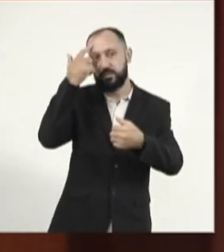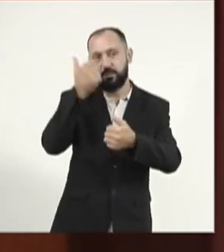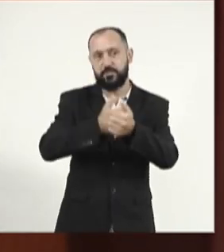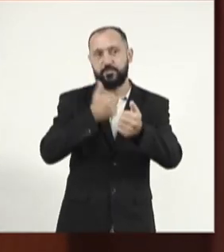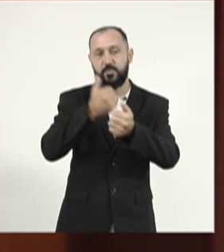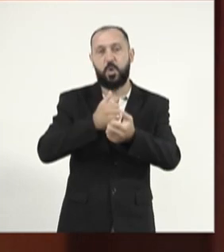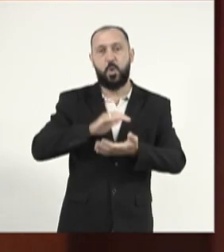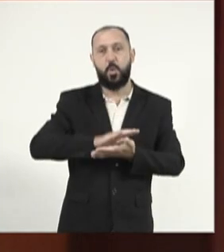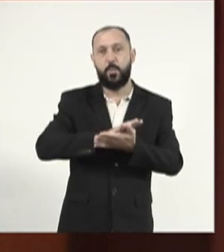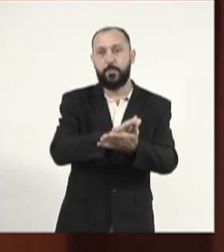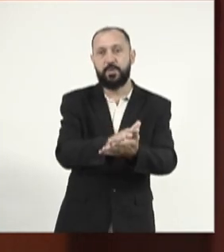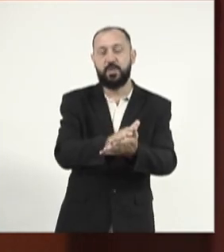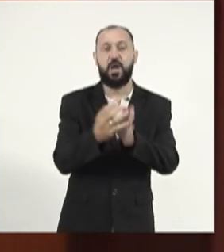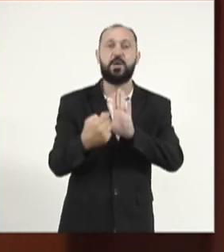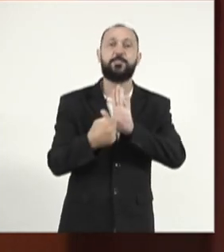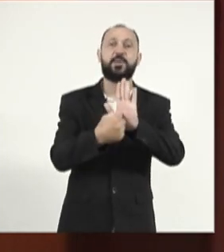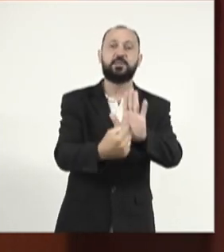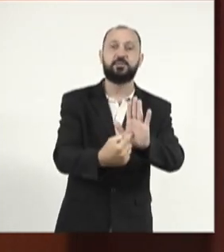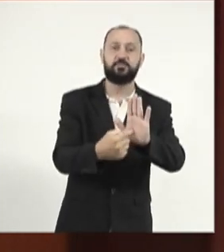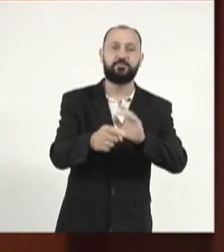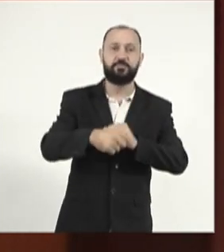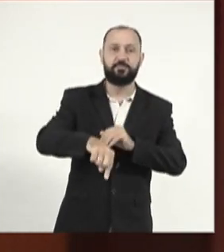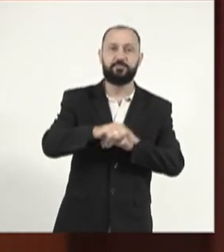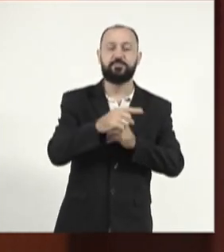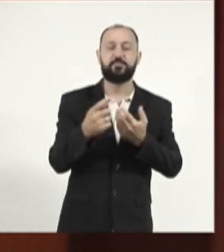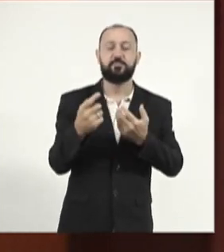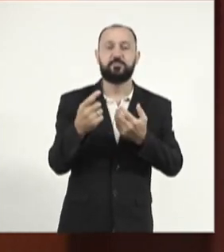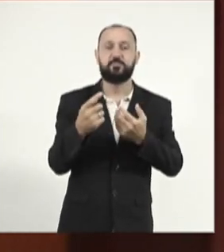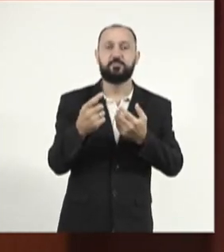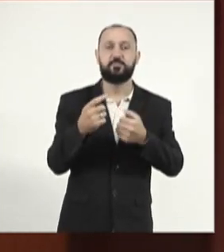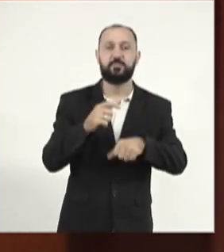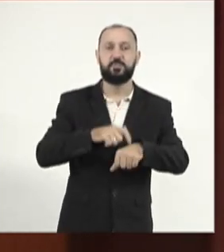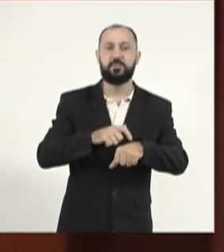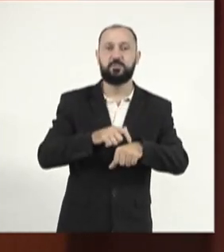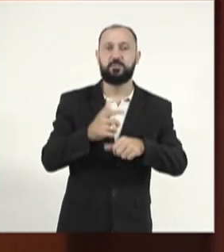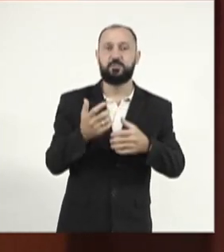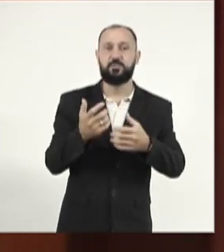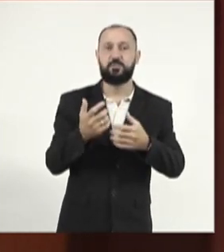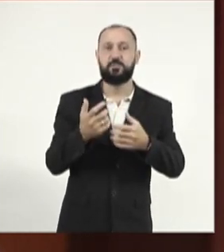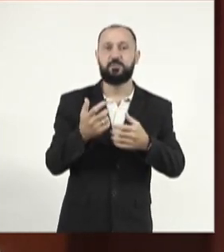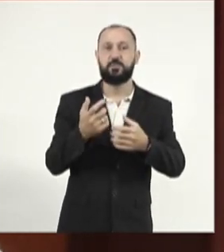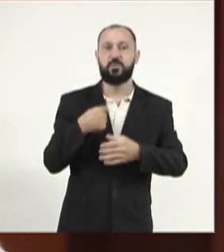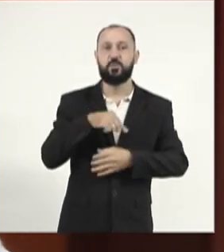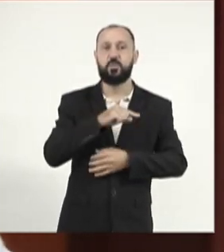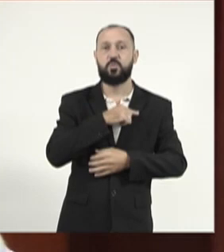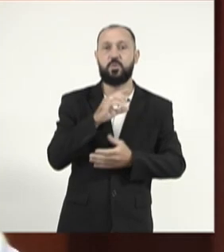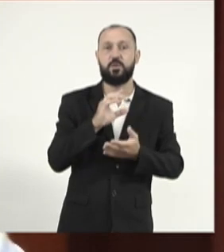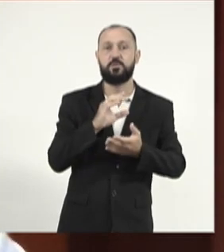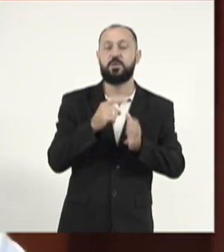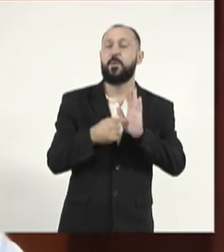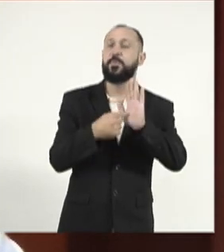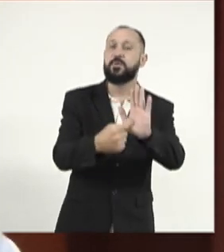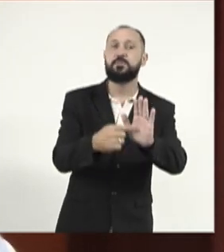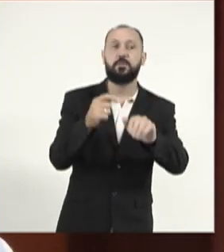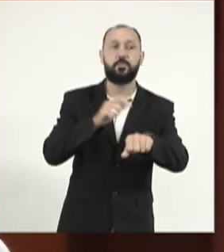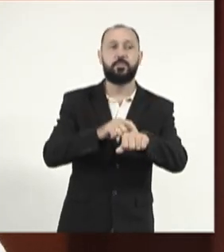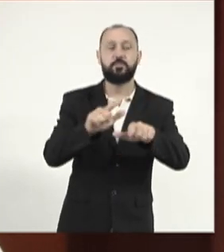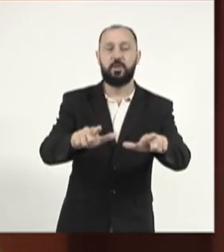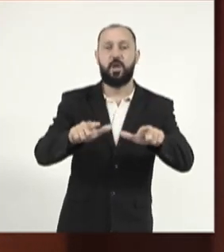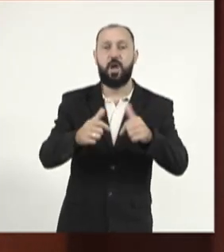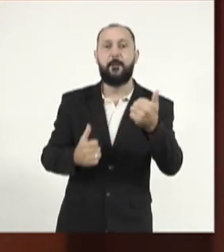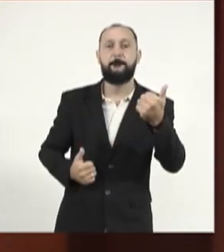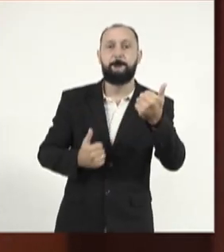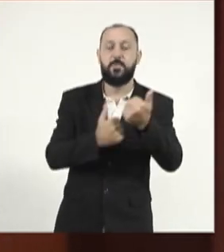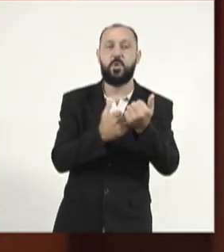o preconceito apresentado nesse momento. E nós hoje estamos apresentando aqui uma moção de apoio